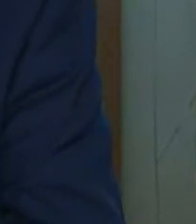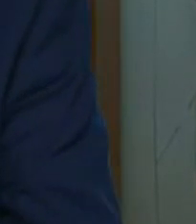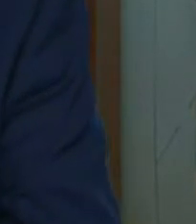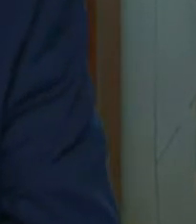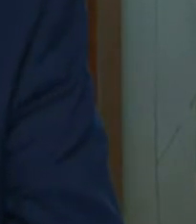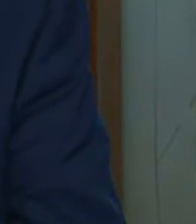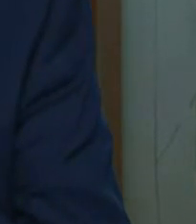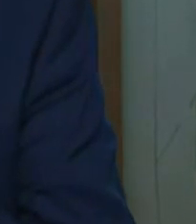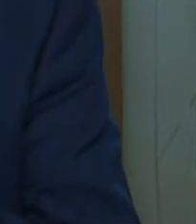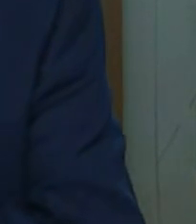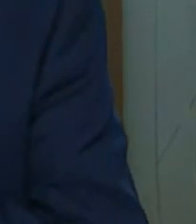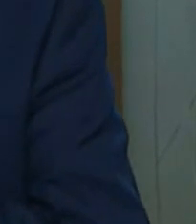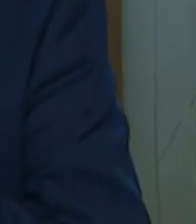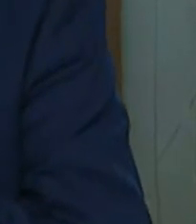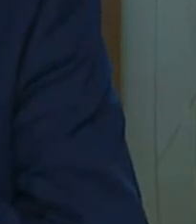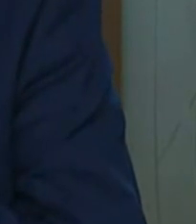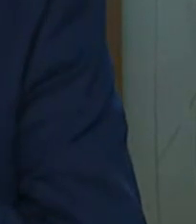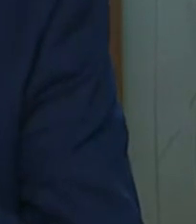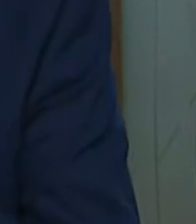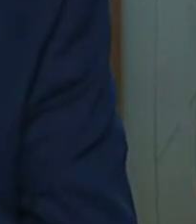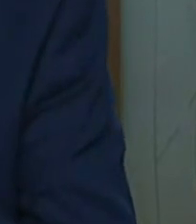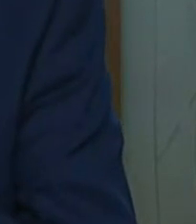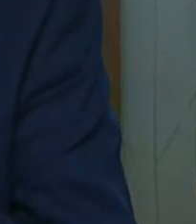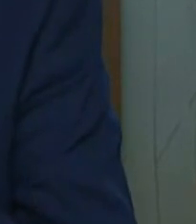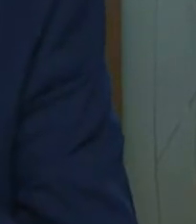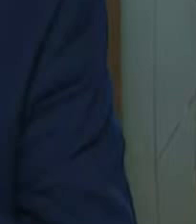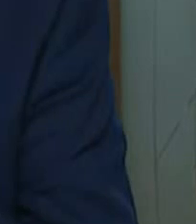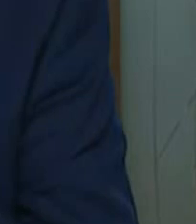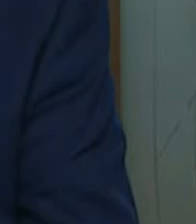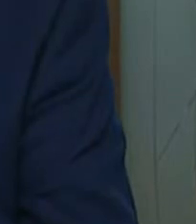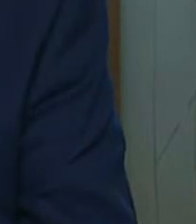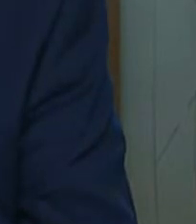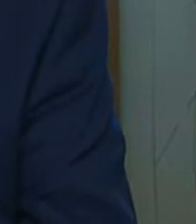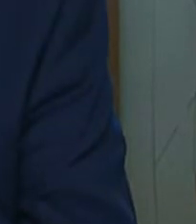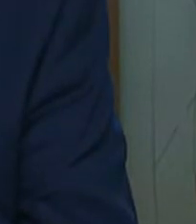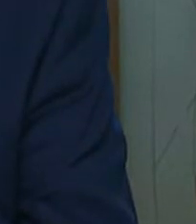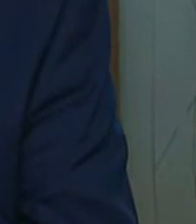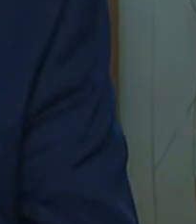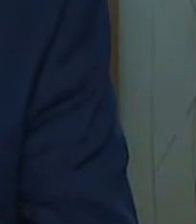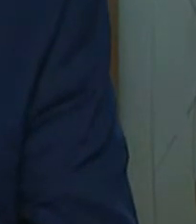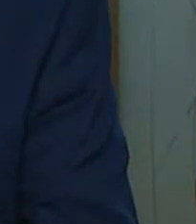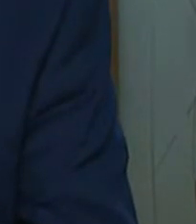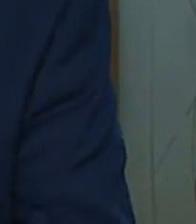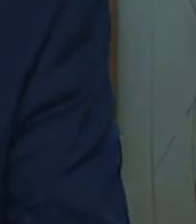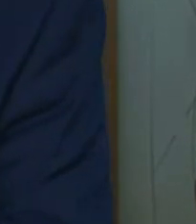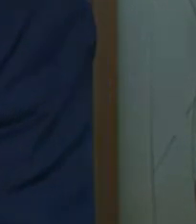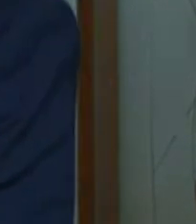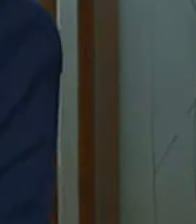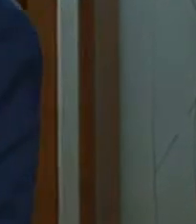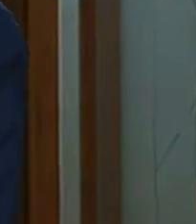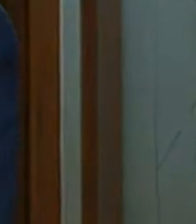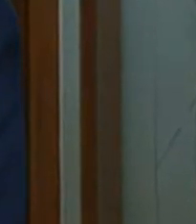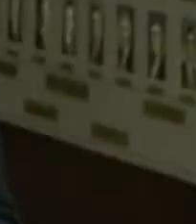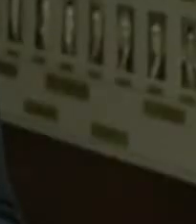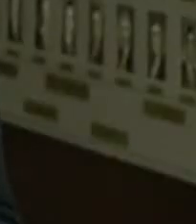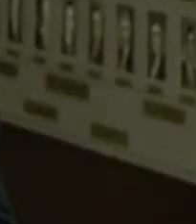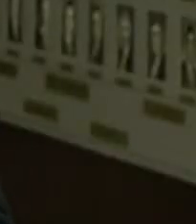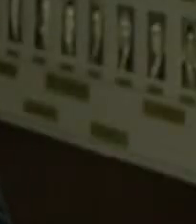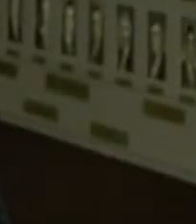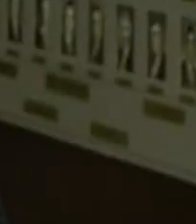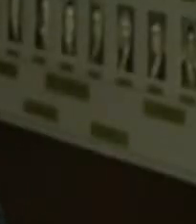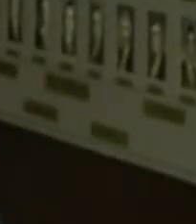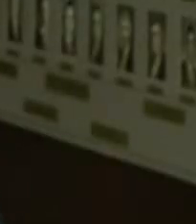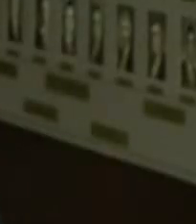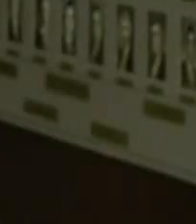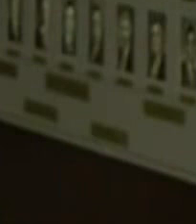a racionalização dos gastos públicos e, com isso, também contribuindo aí com o Estado nesse grande enfrentamento que estamos passando.